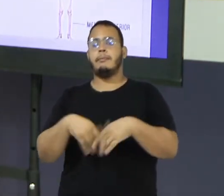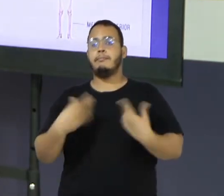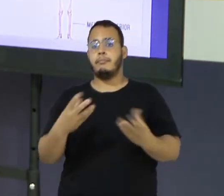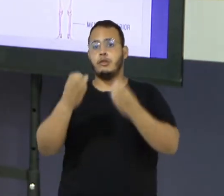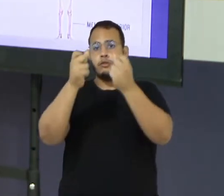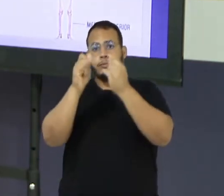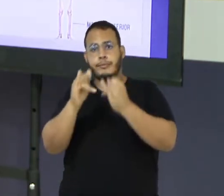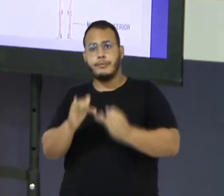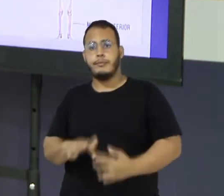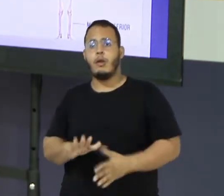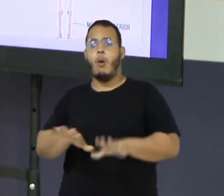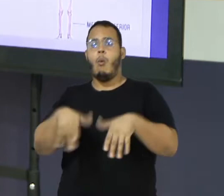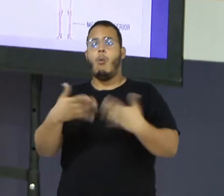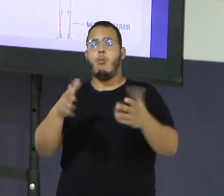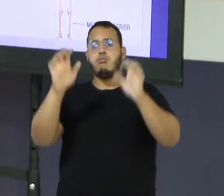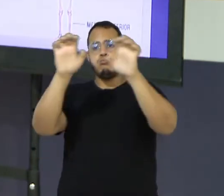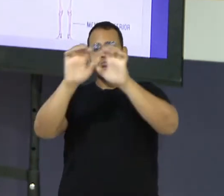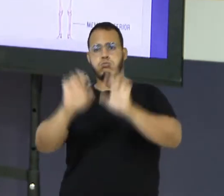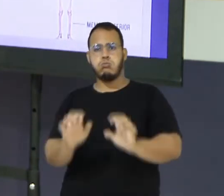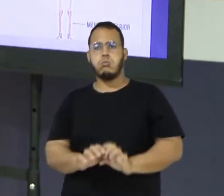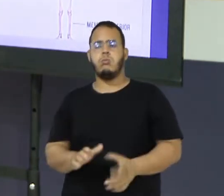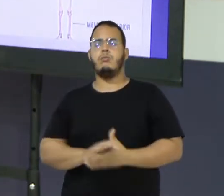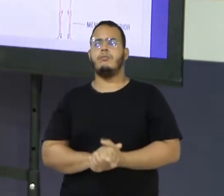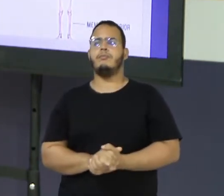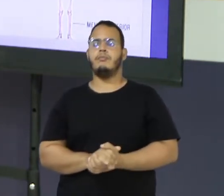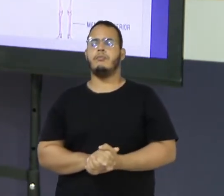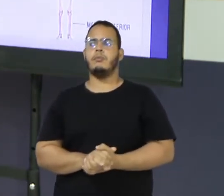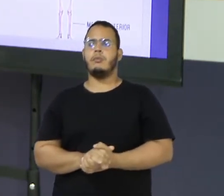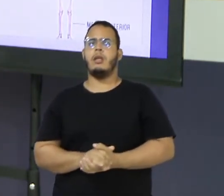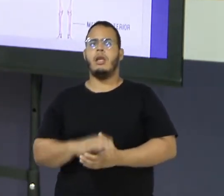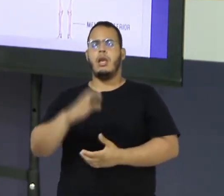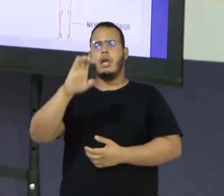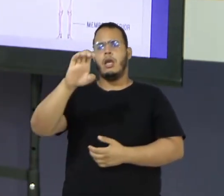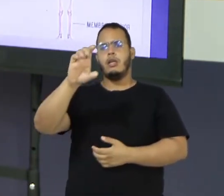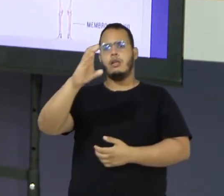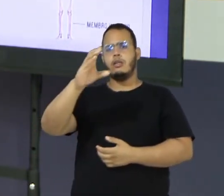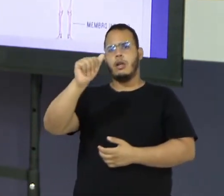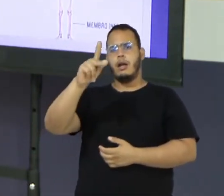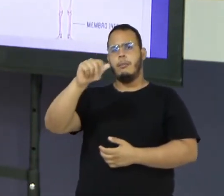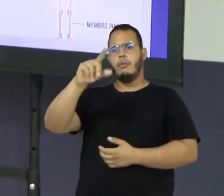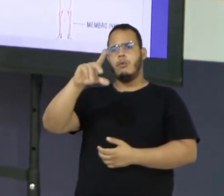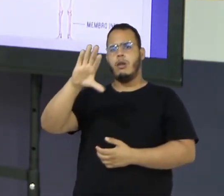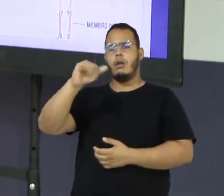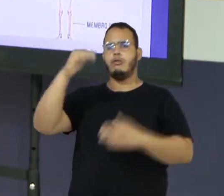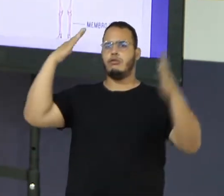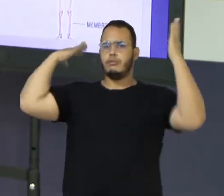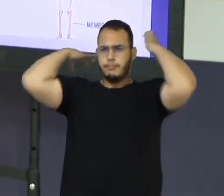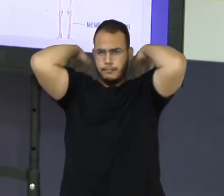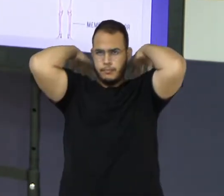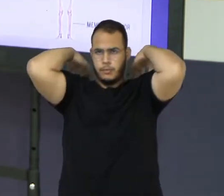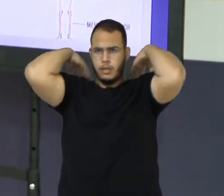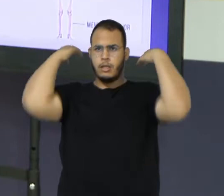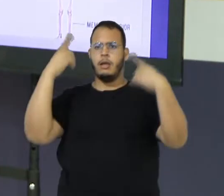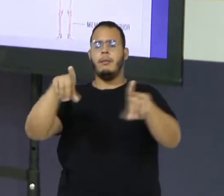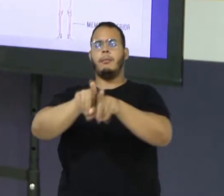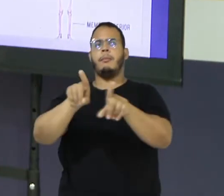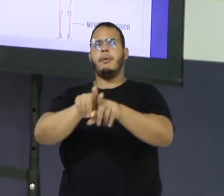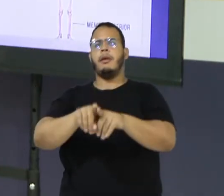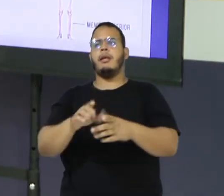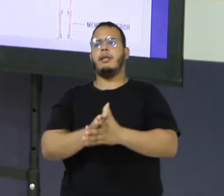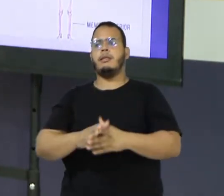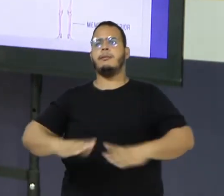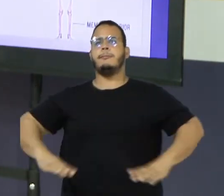são as estruturas, essas cinturas escapulares? Essas escápulas que a gente tem aqui nas costas e também, ó, a